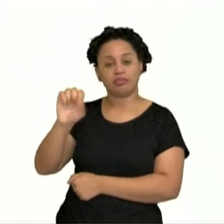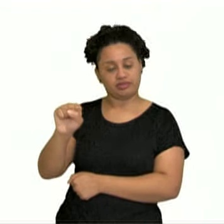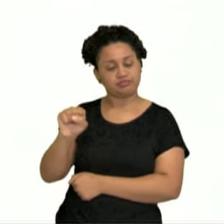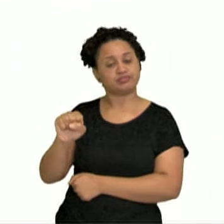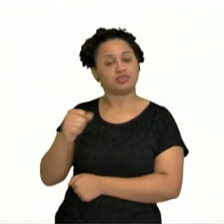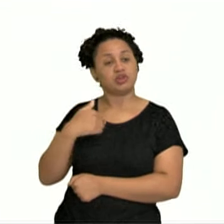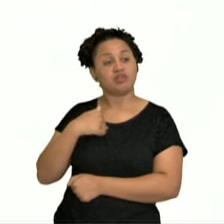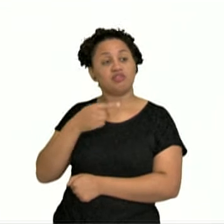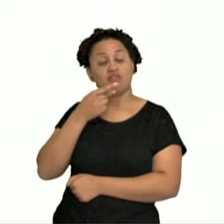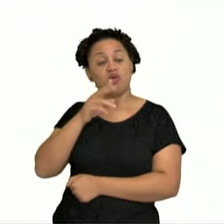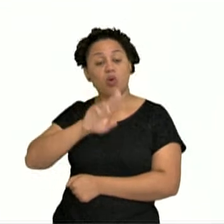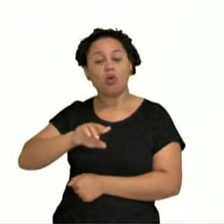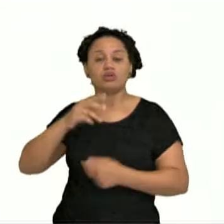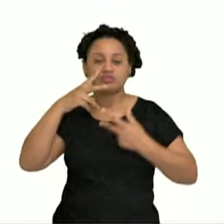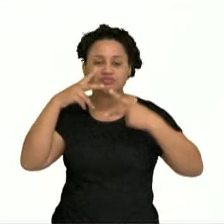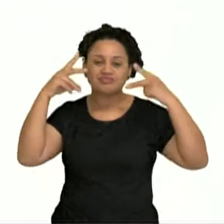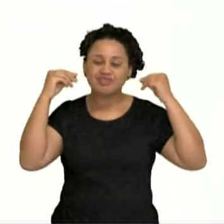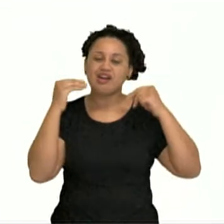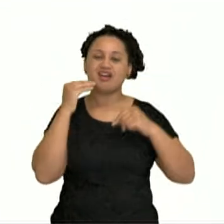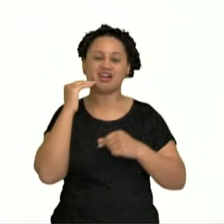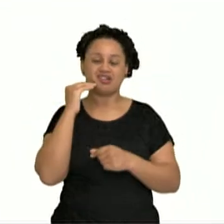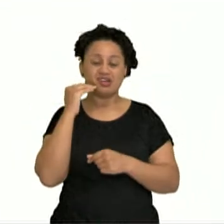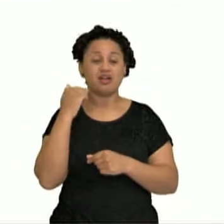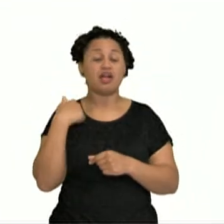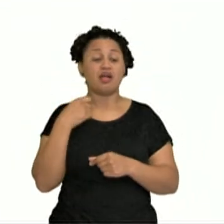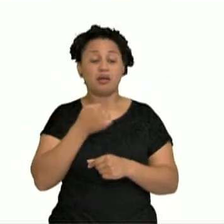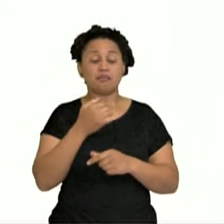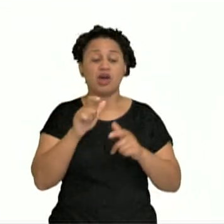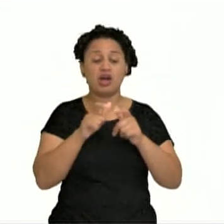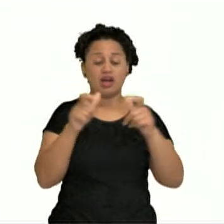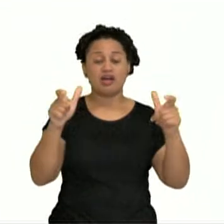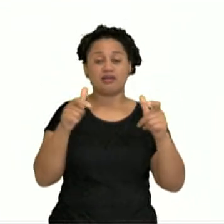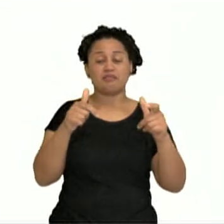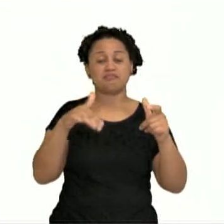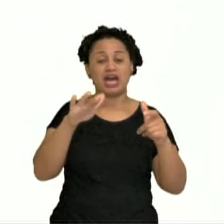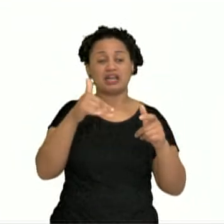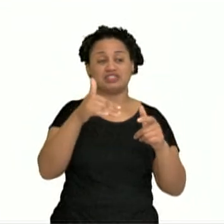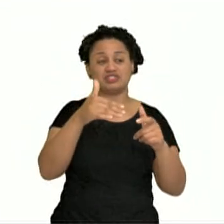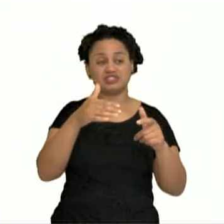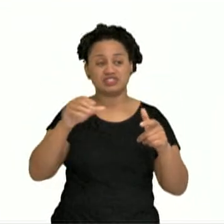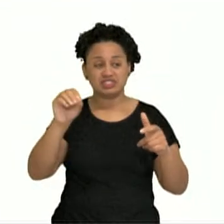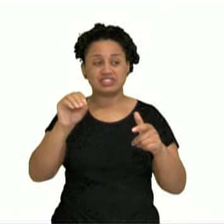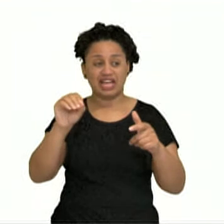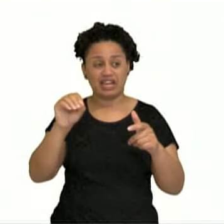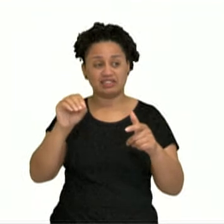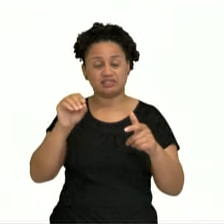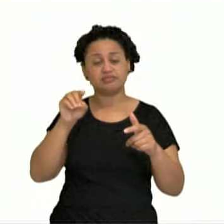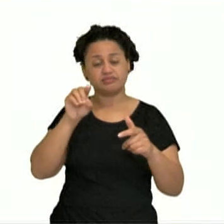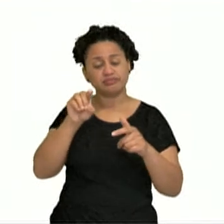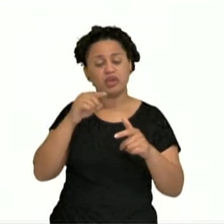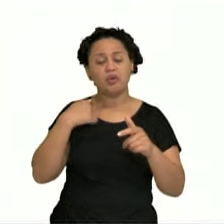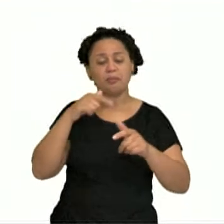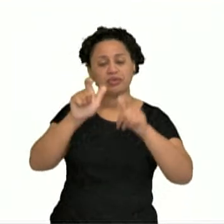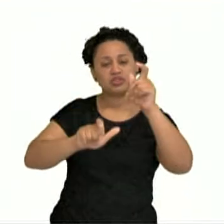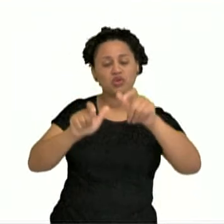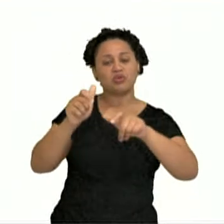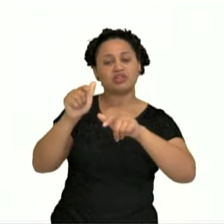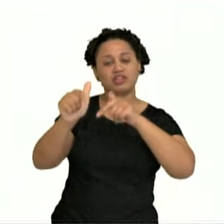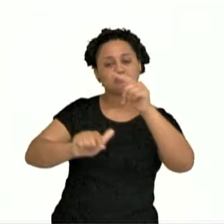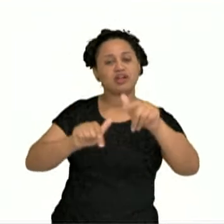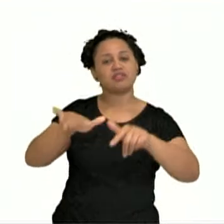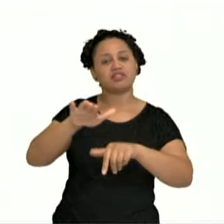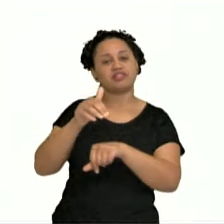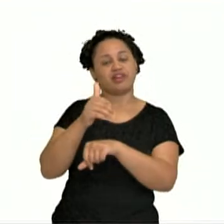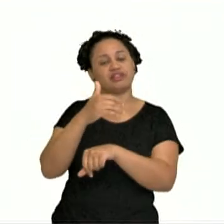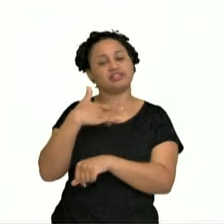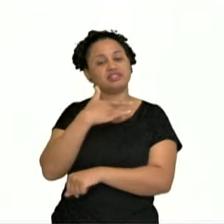de máscaras defeituosas obriga a isolar a mais de 10 mil sanitários. Então, o uso de máscaras defeituosas obrigou